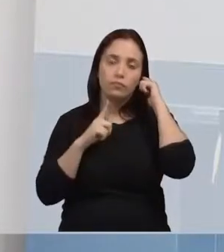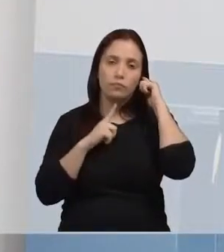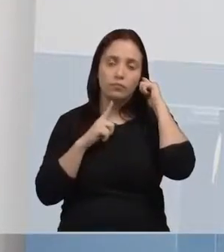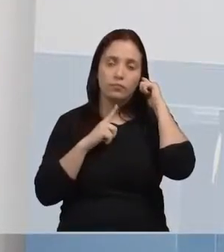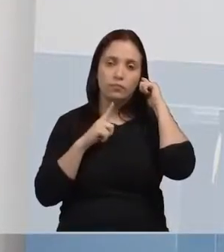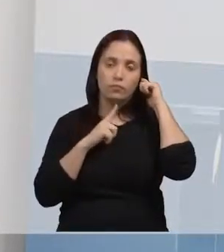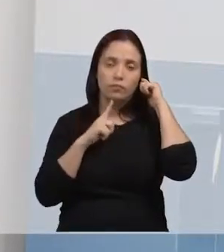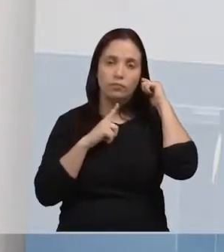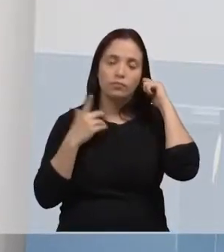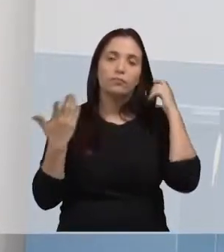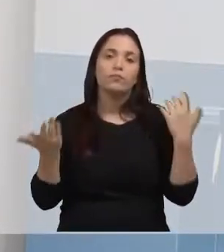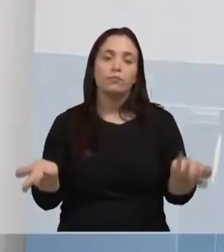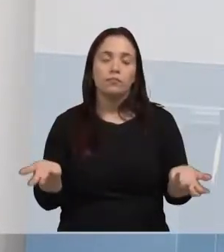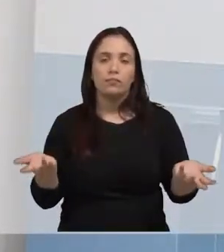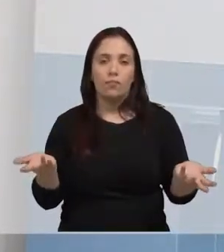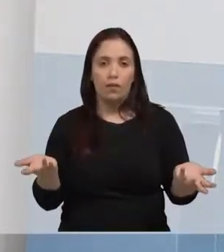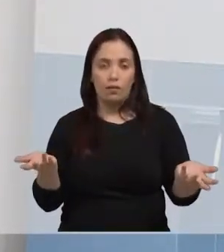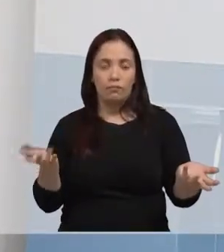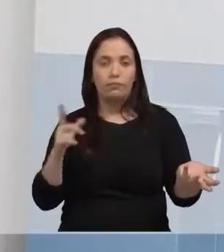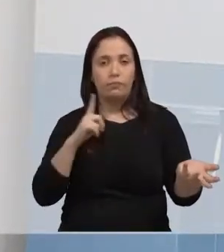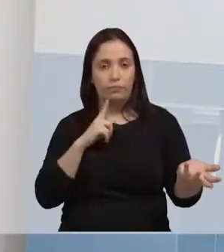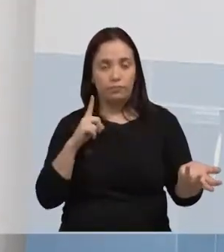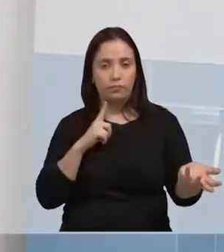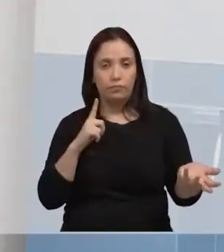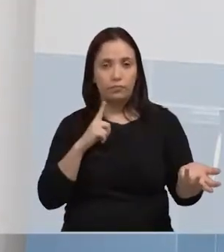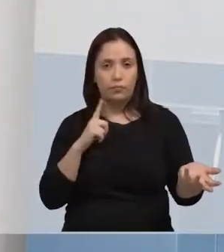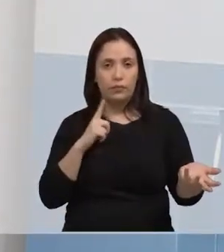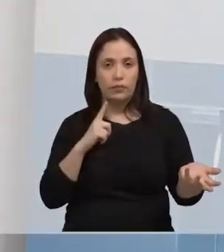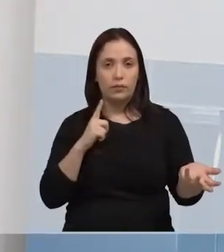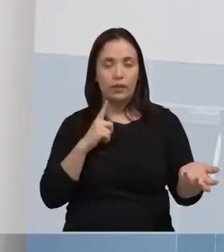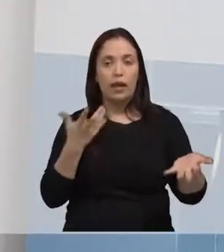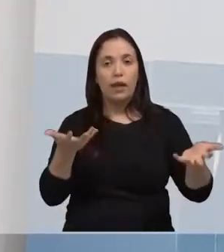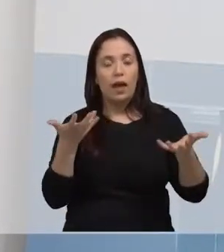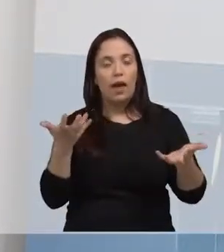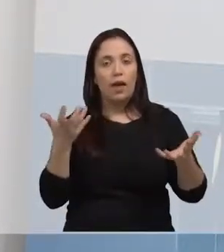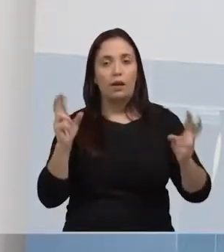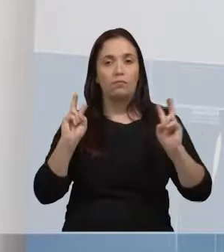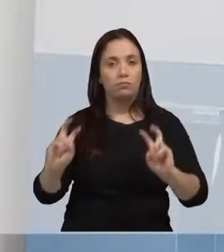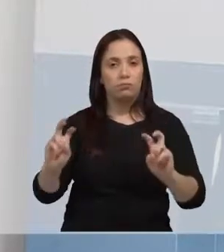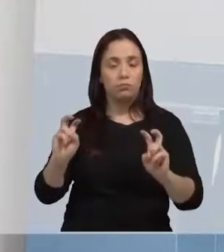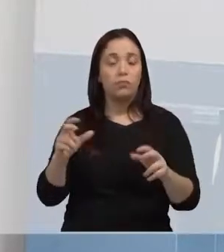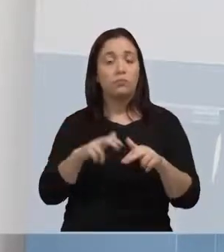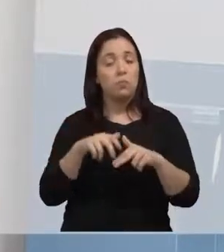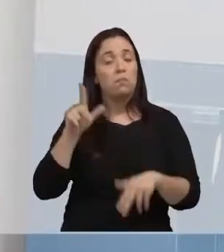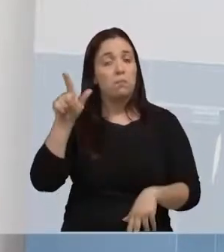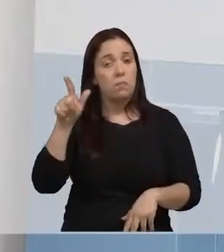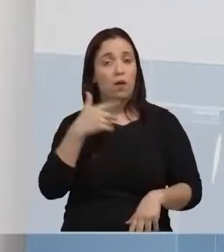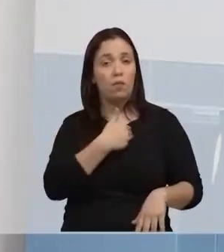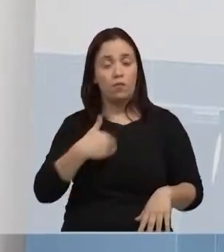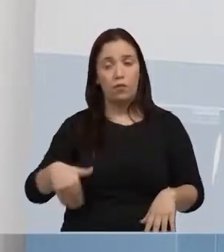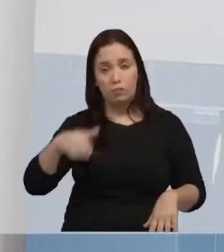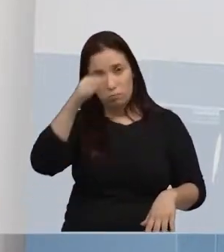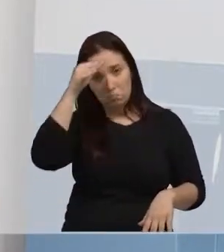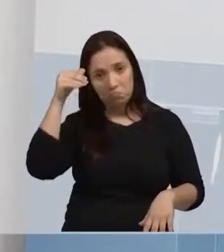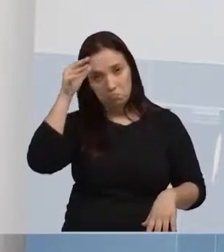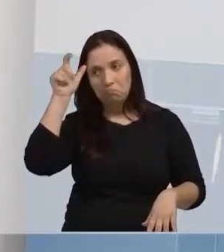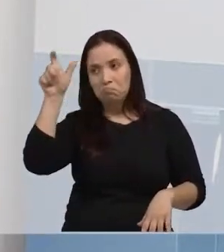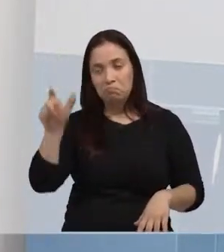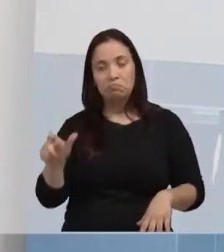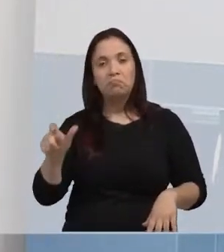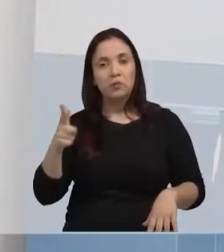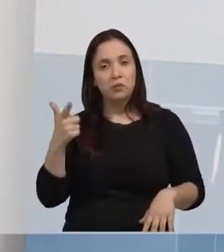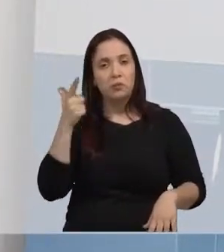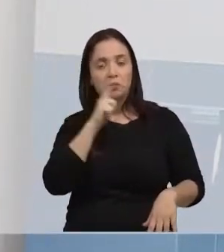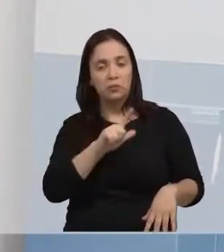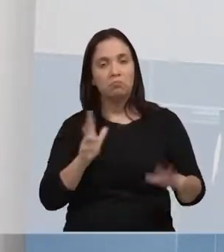satisfeitos. E estão eternamente insatisfeitos, né? Mas o governador Camilo Santana, com muita maestria, conseguiu